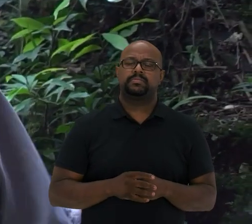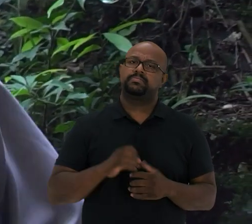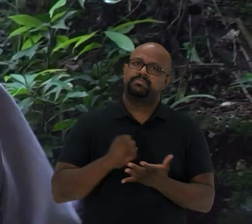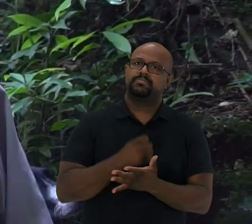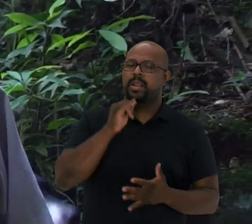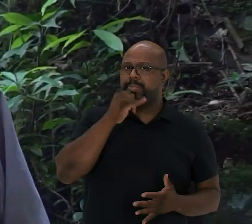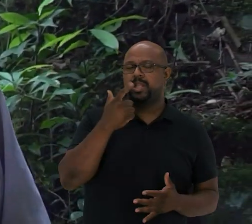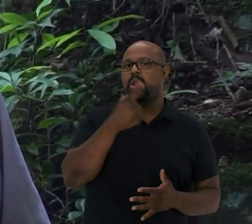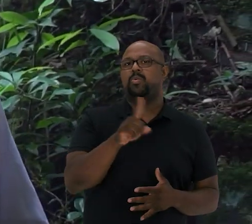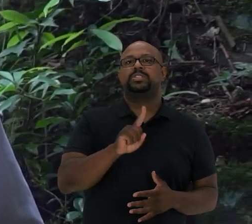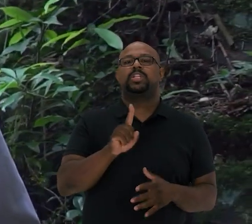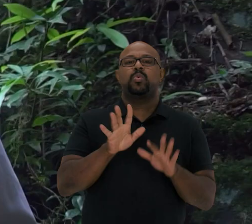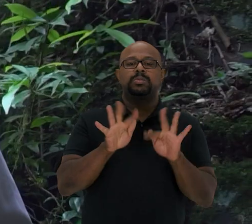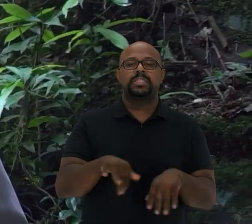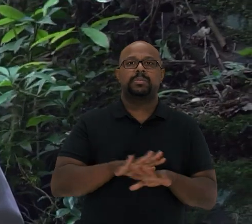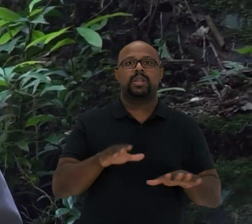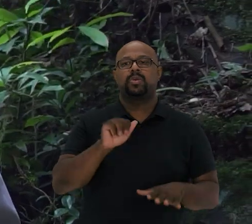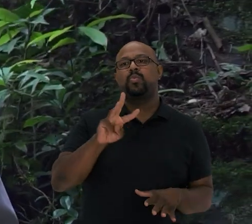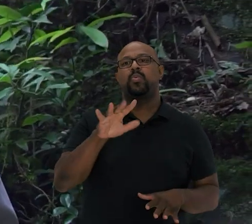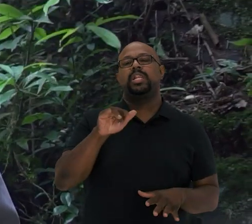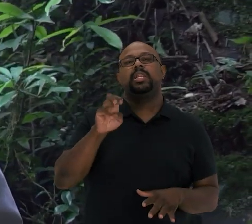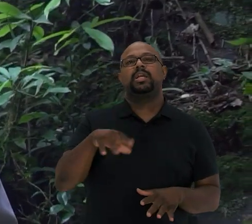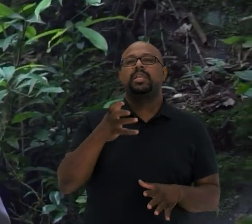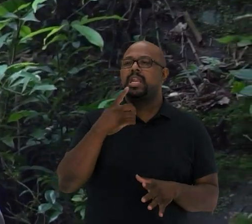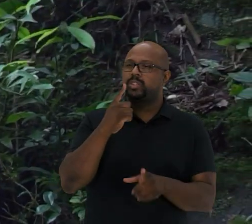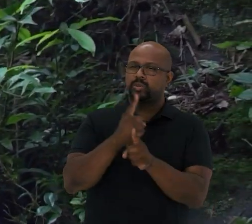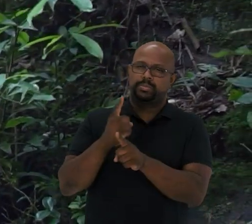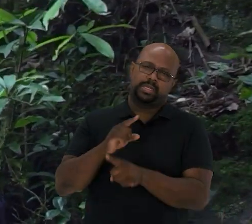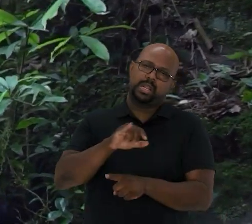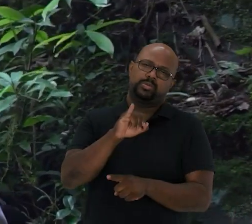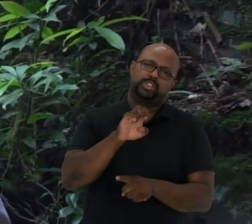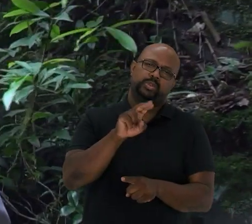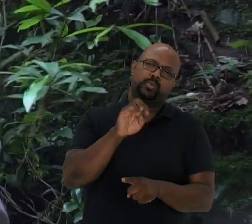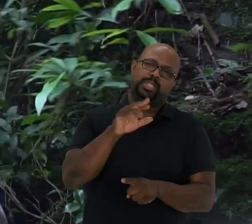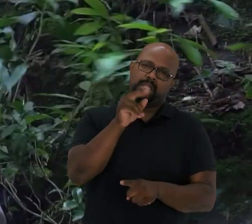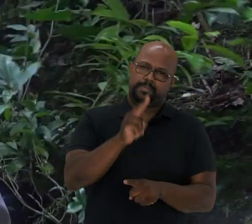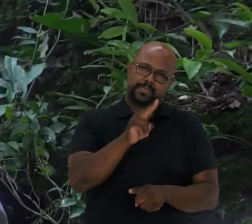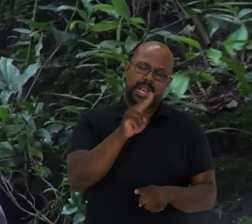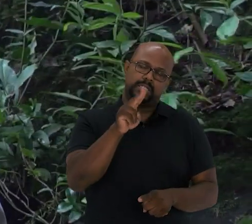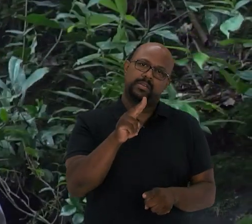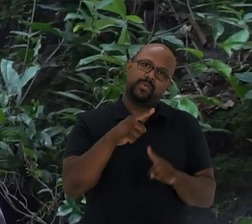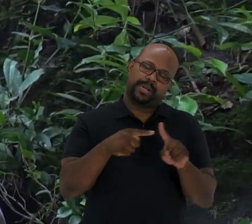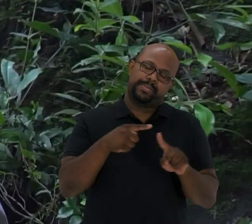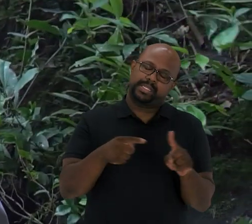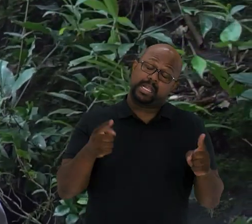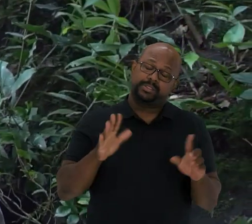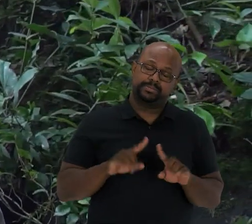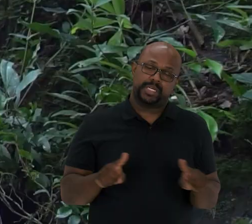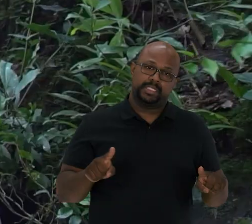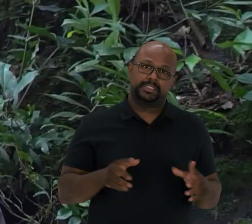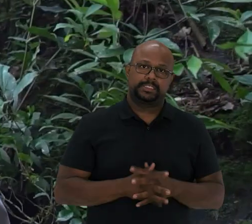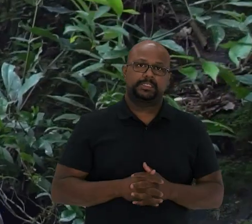Uma pena que a gente não conseguiu terminar o que o Ida queria descobrir aqui, que é dos jesuítas, né? Então ficou pela